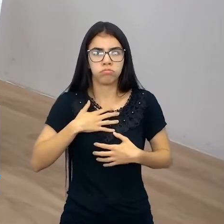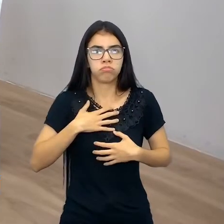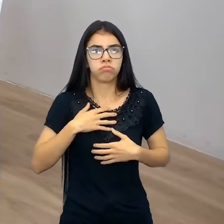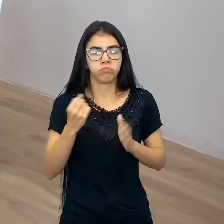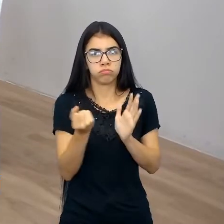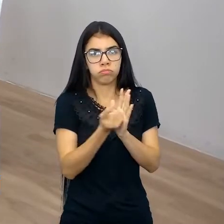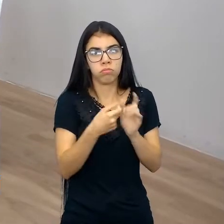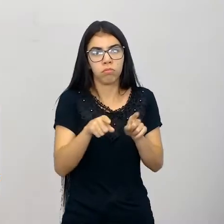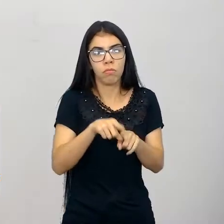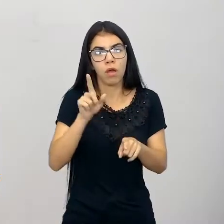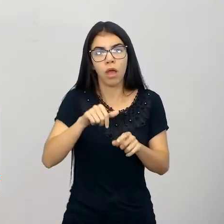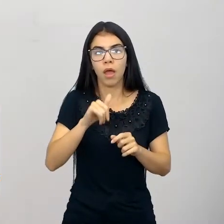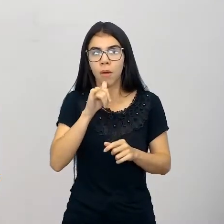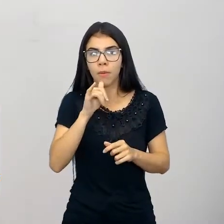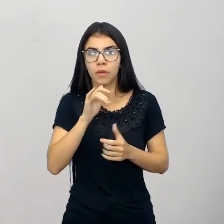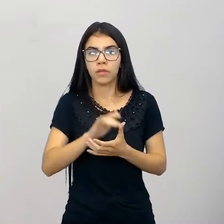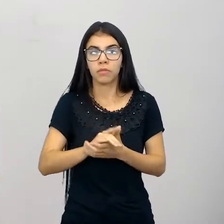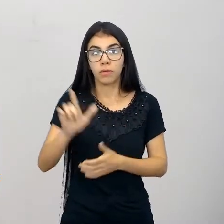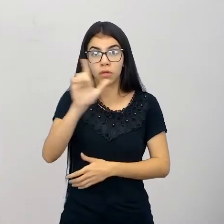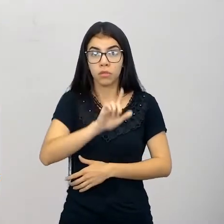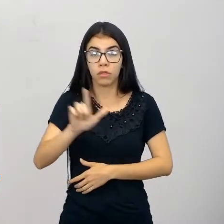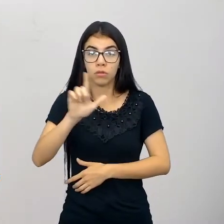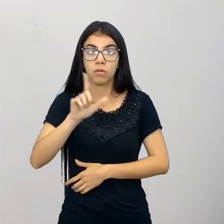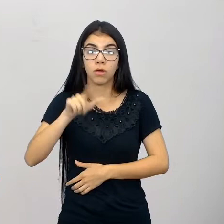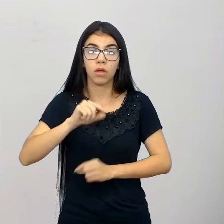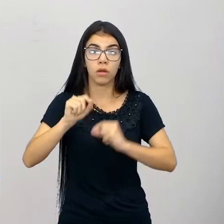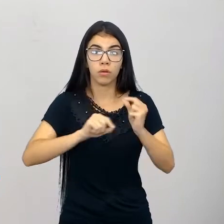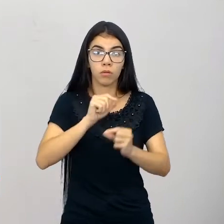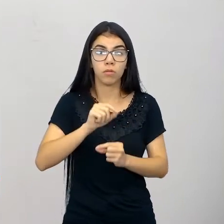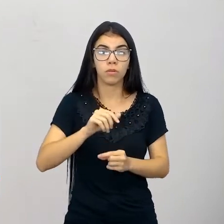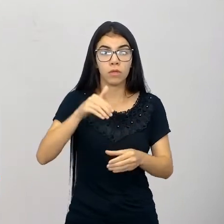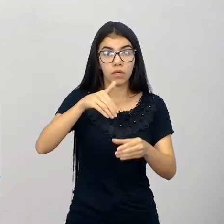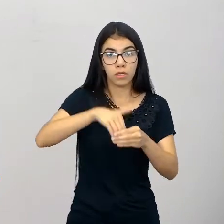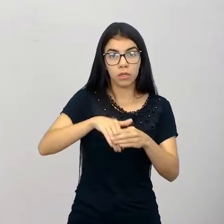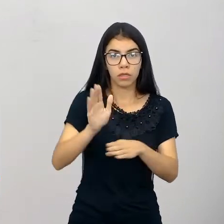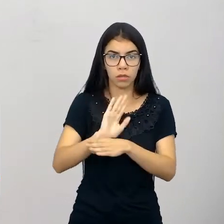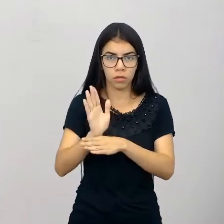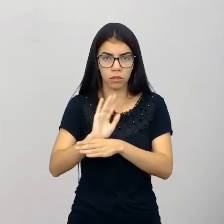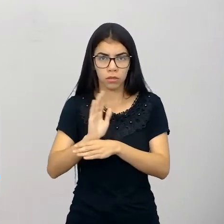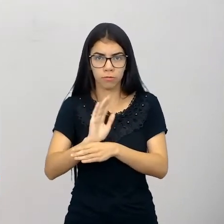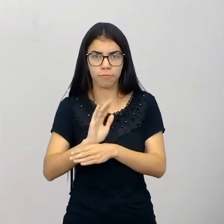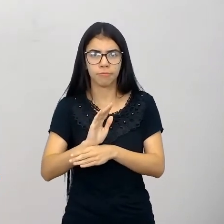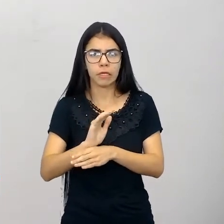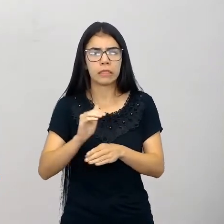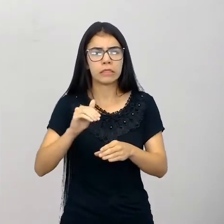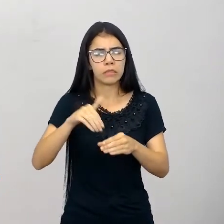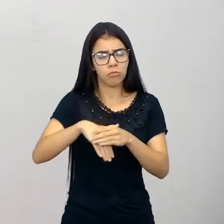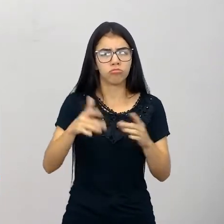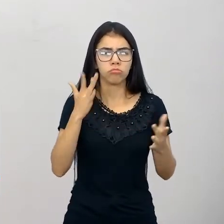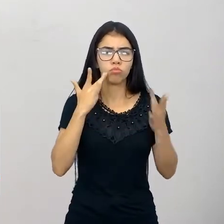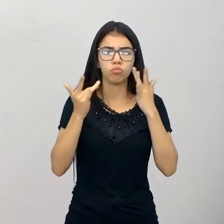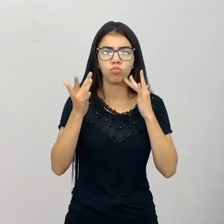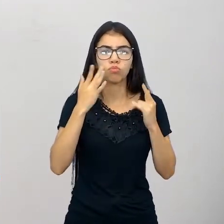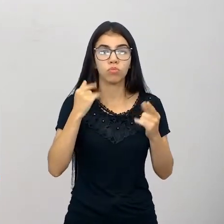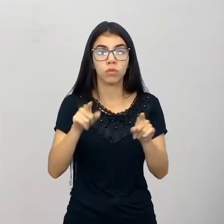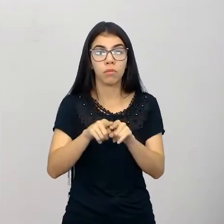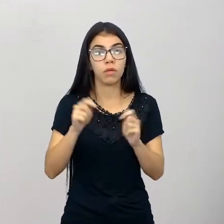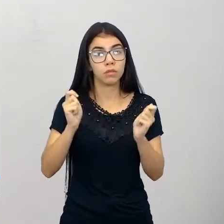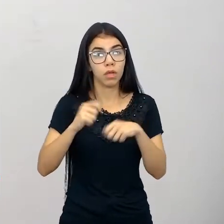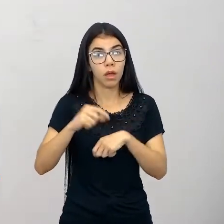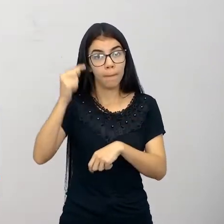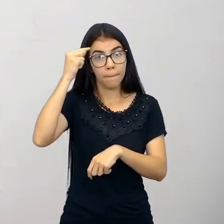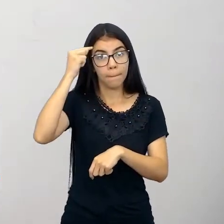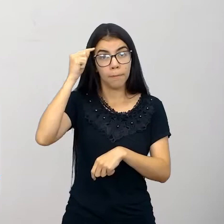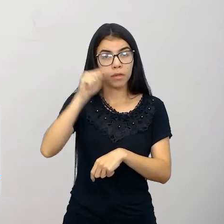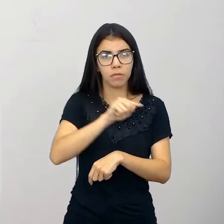assim, puxa vida, a literatura, ela pode estar dentro do cinema, ela pode estar dentro do teatro, mas pensa assim, falar